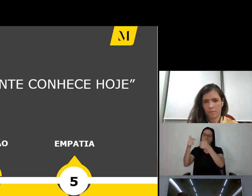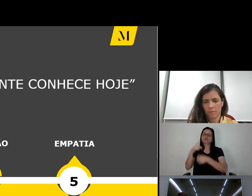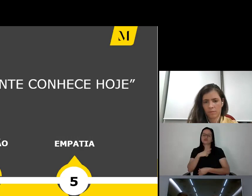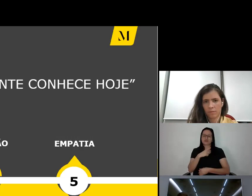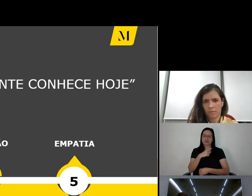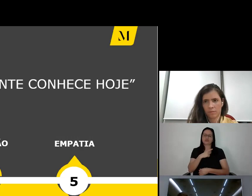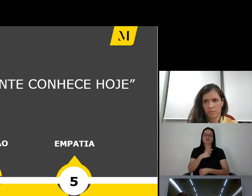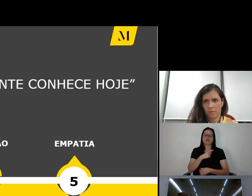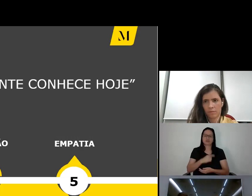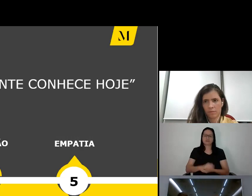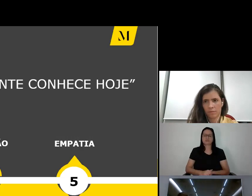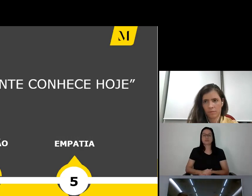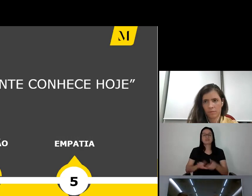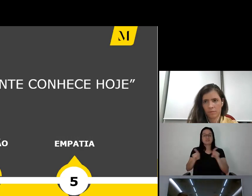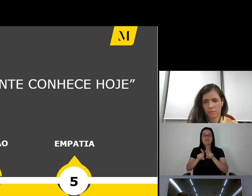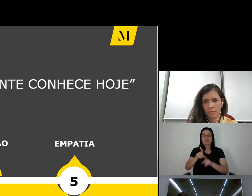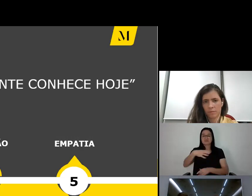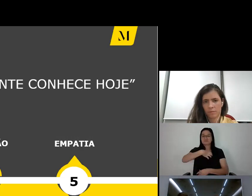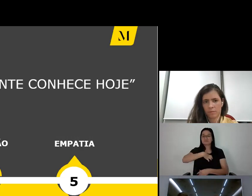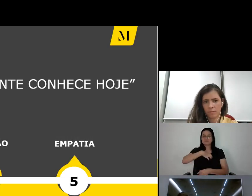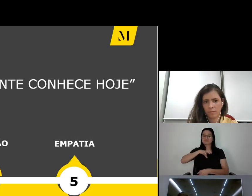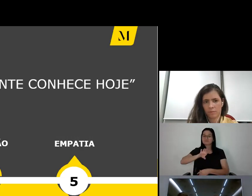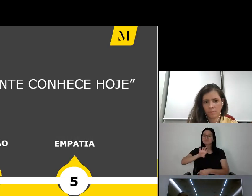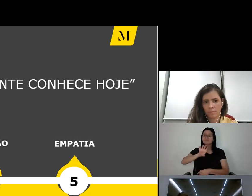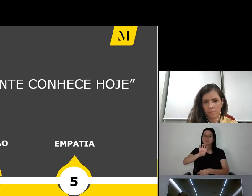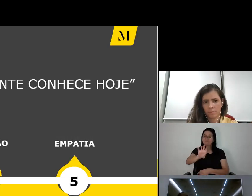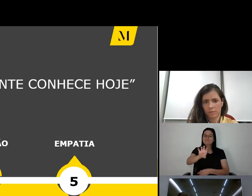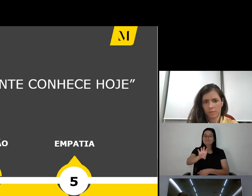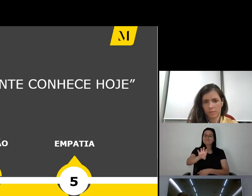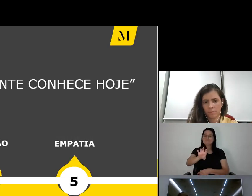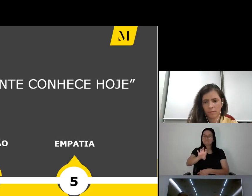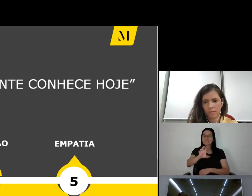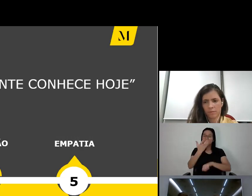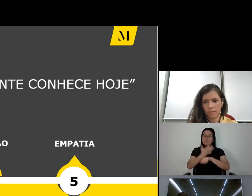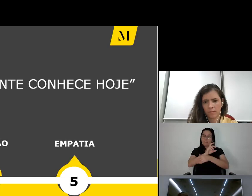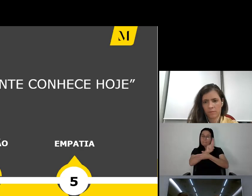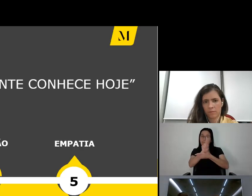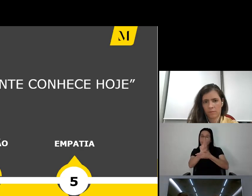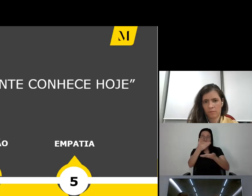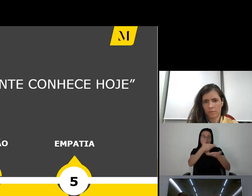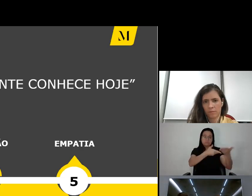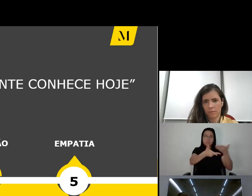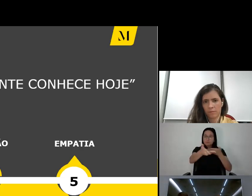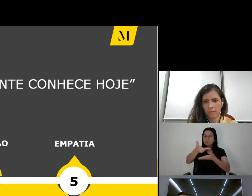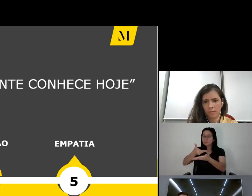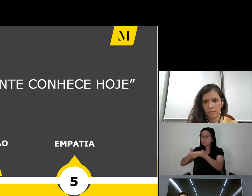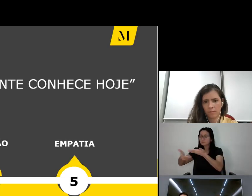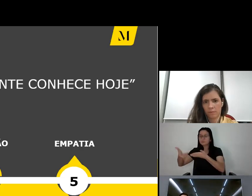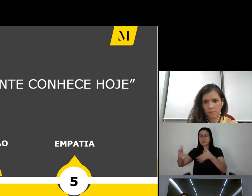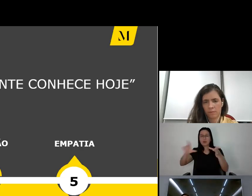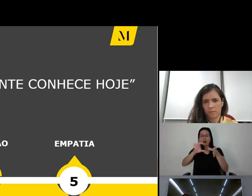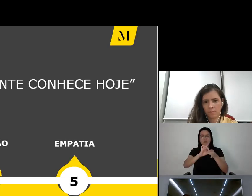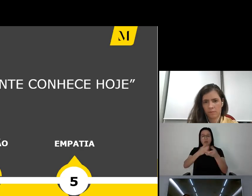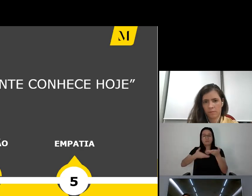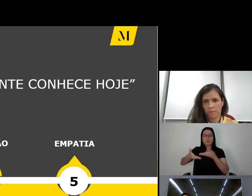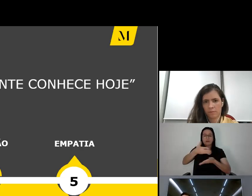E a empatia, a multidisciplinaridade, a gente já teve a oportunidade aqui de conversar, né? São também princípios praticamente autoexplicativos, mas